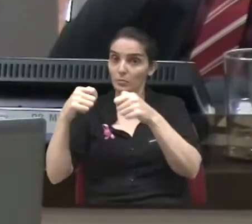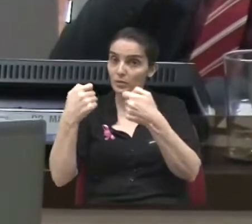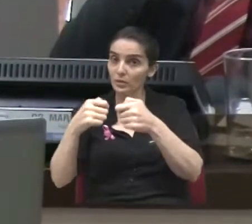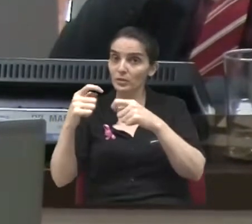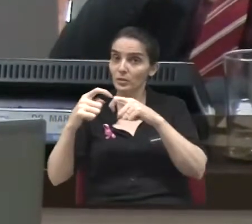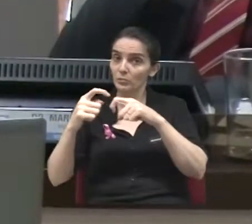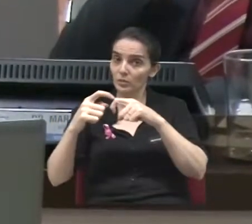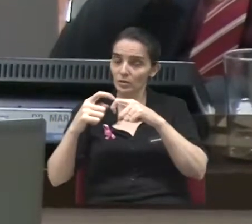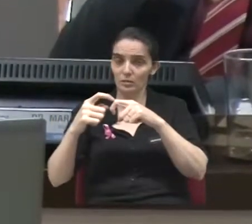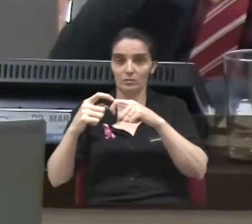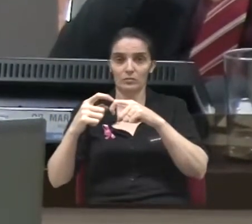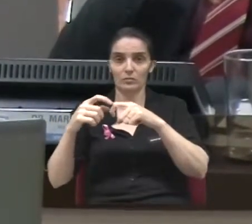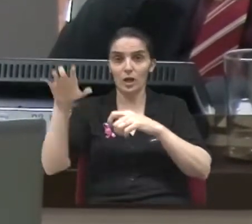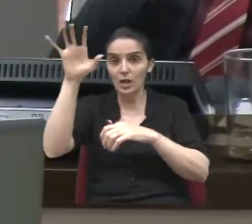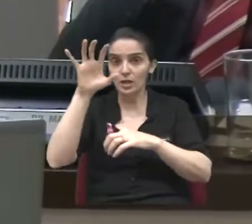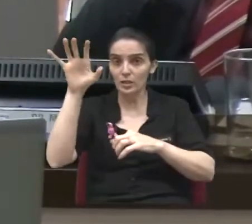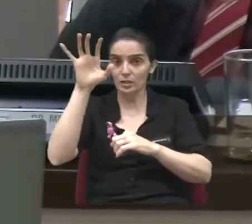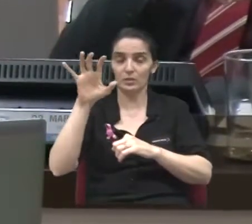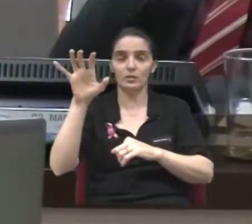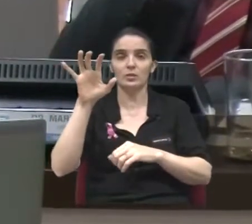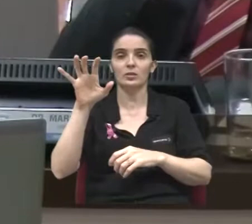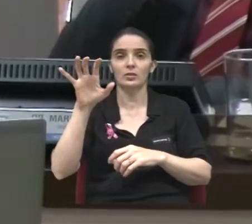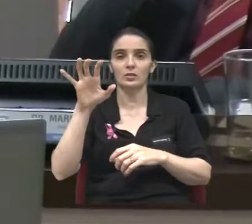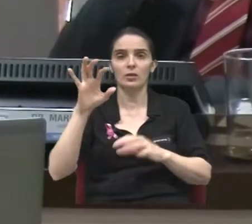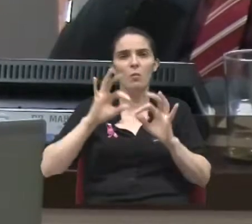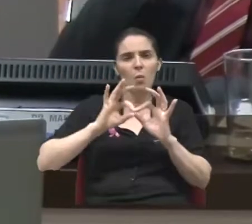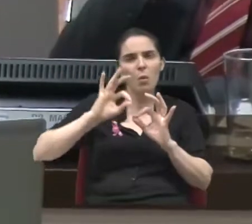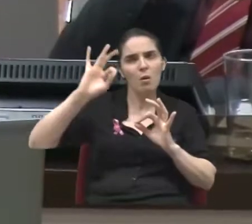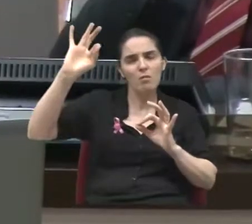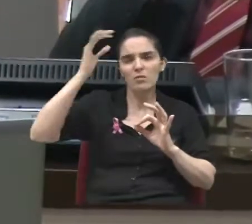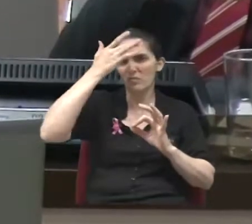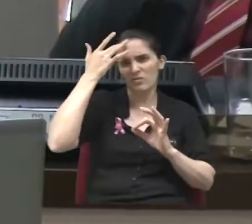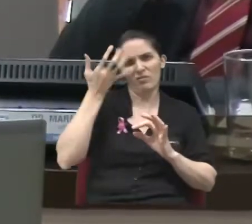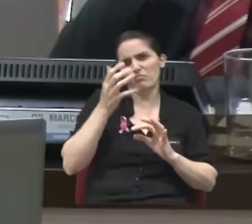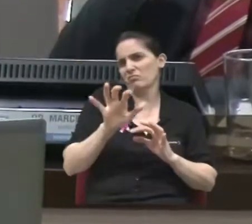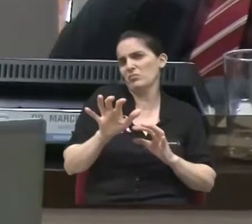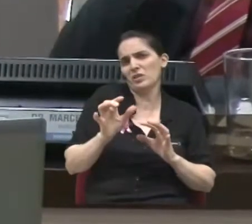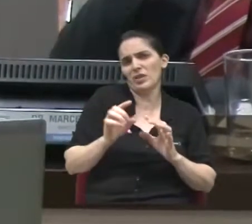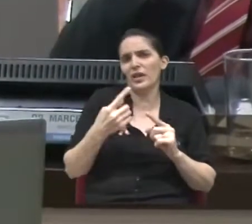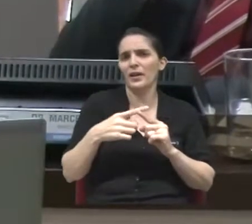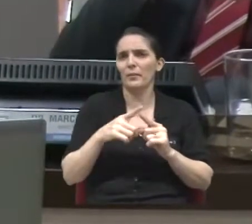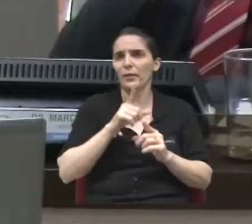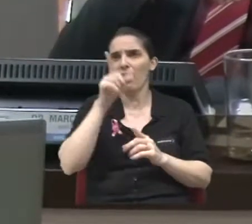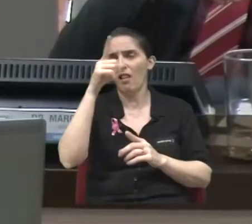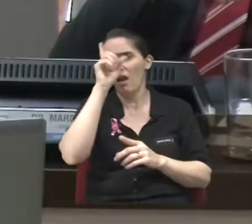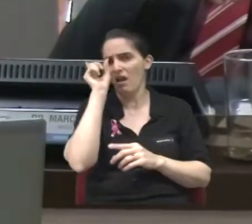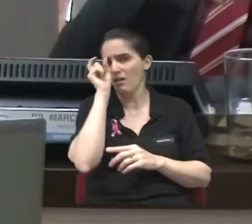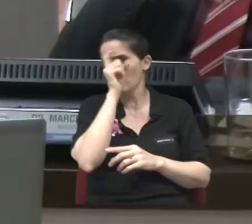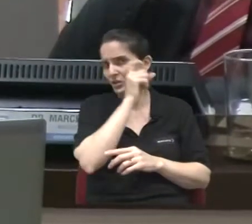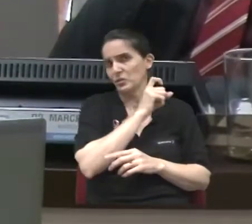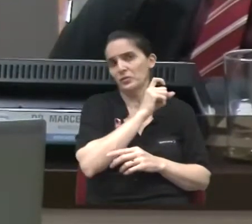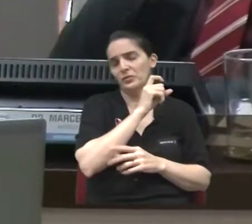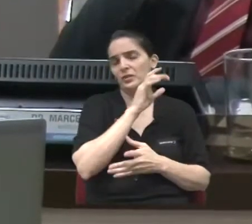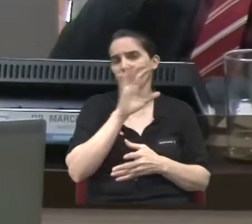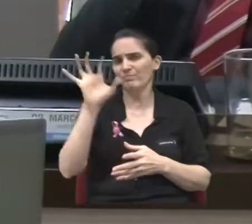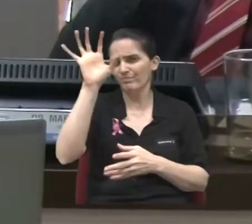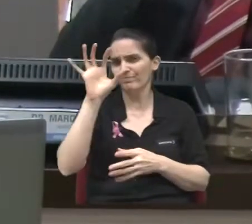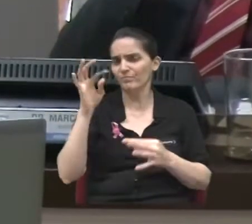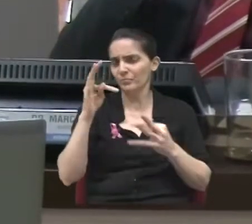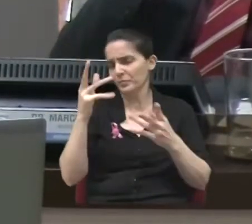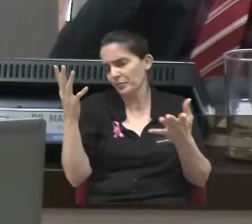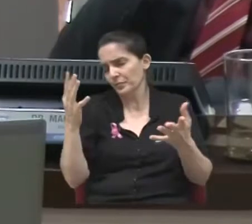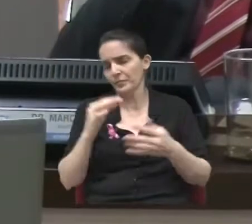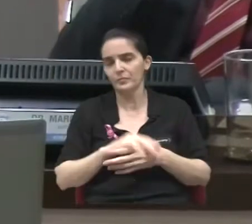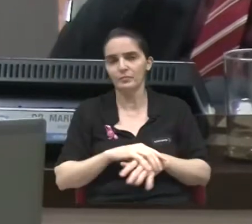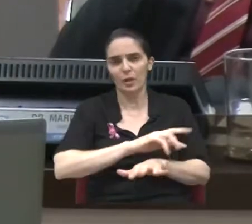a maioria das pessoas não querem realmente ir, pelas dificuldades, condições, região e tudo mais. Então, realmente, acho que é